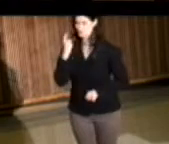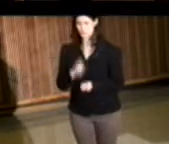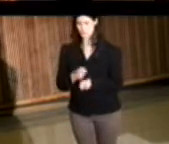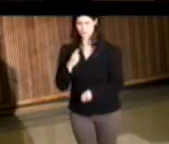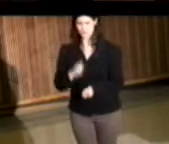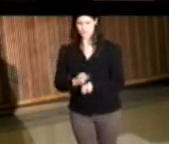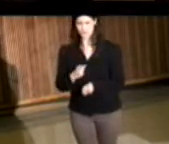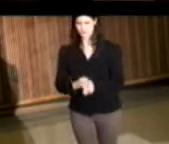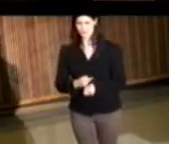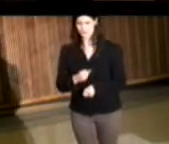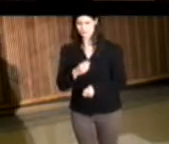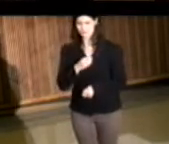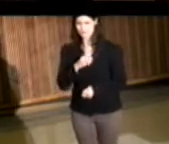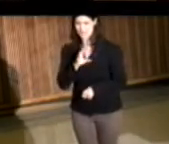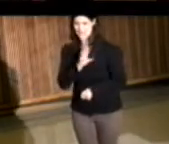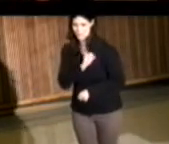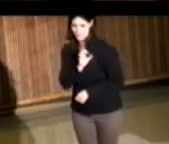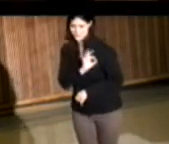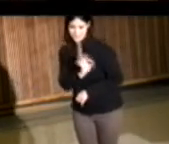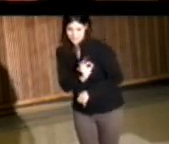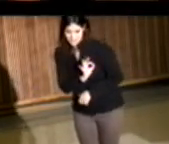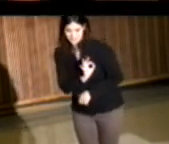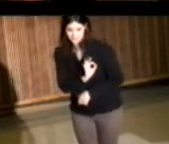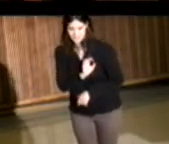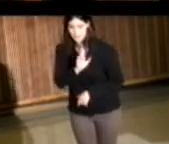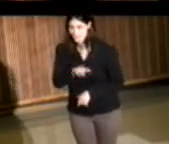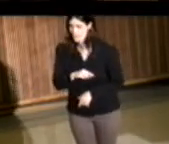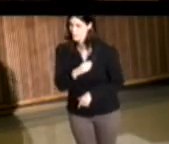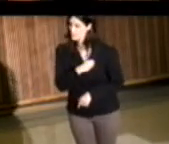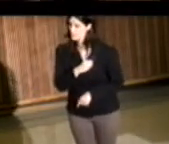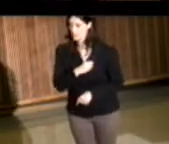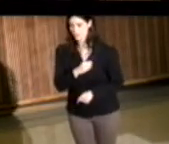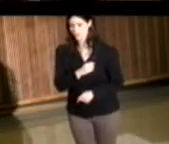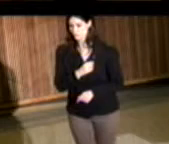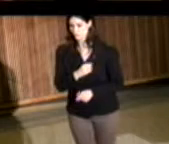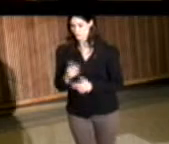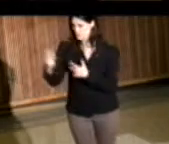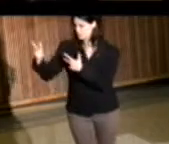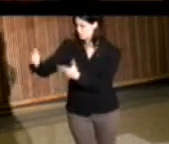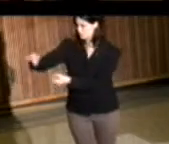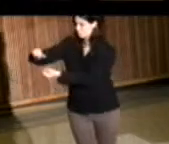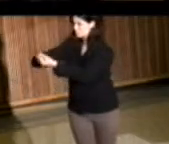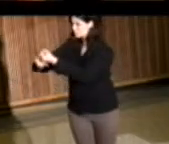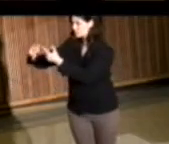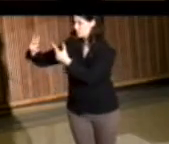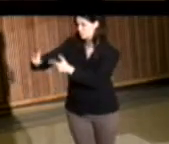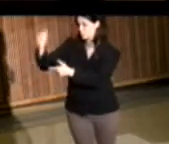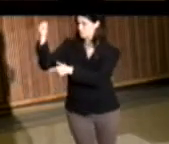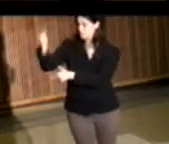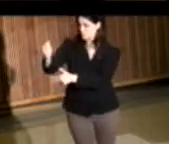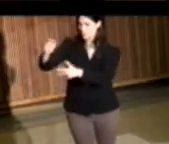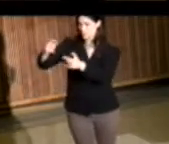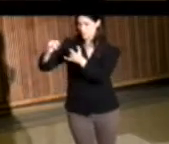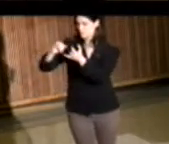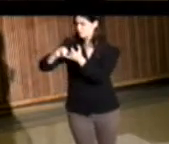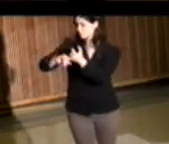e vergonhoso, porque Deus tem derramado o seu amor sobre